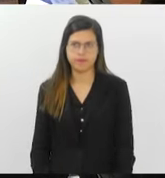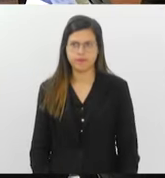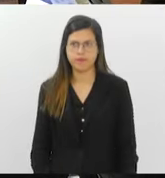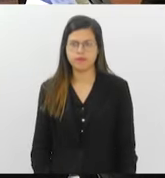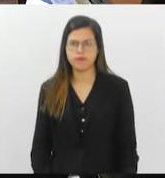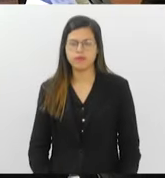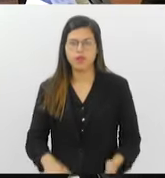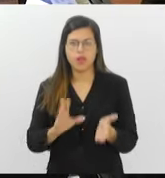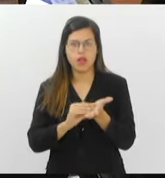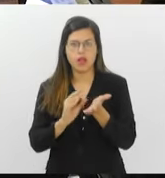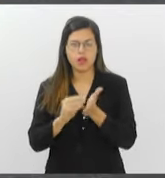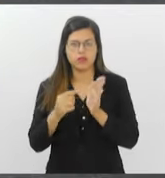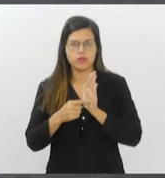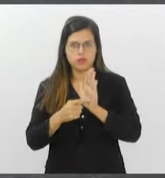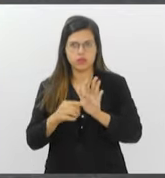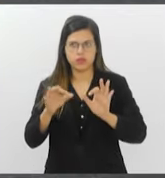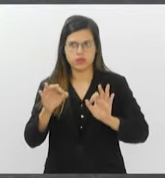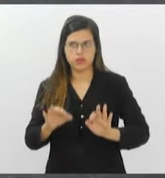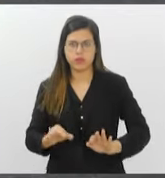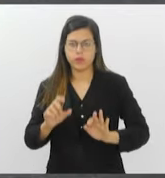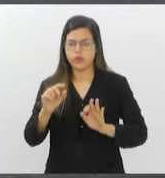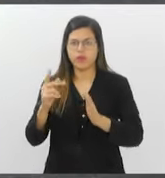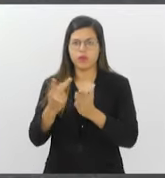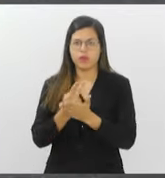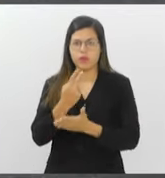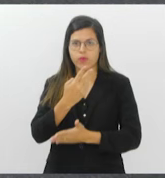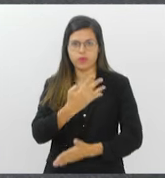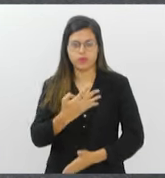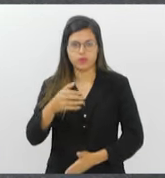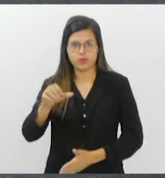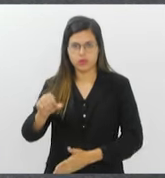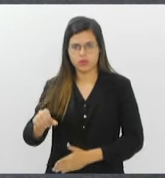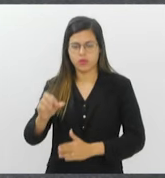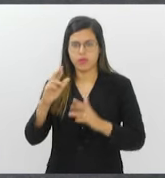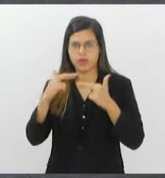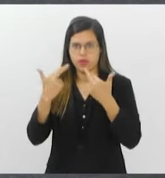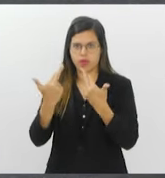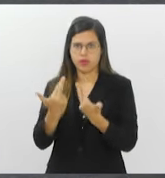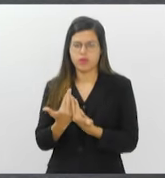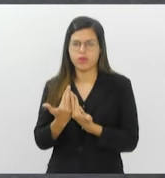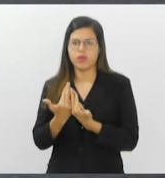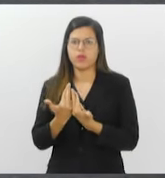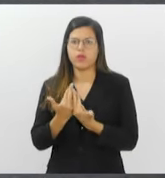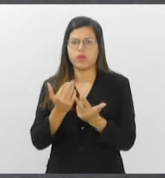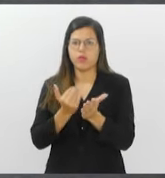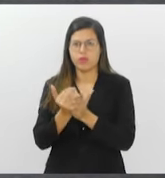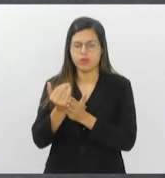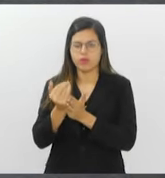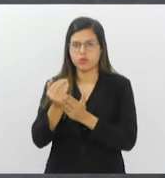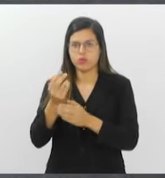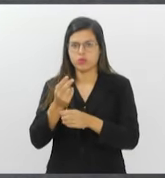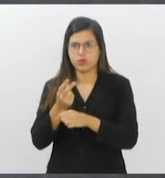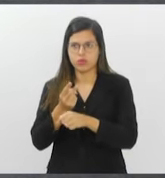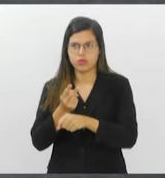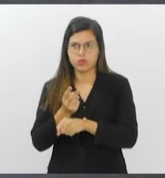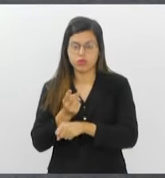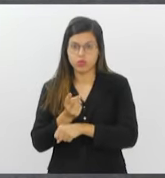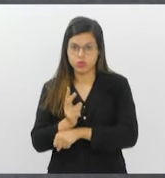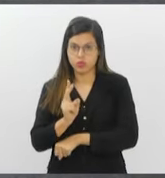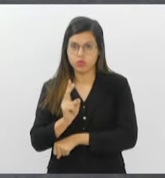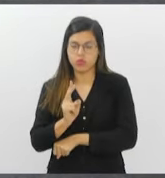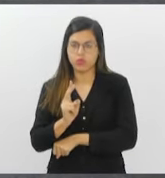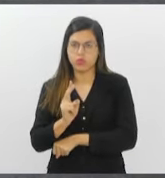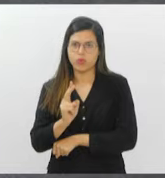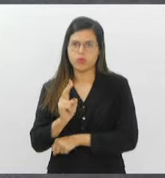A ata reflete com exatidão o ocorrido na 49ª sessão ordinária, que iniciada às 14 horas, foi encerrada